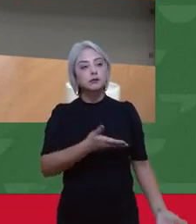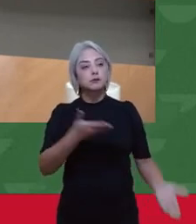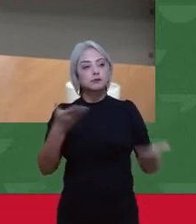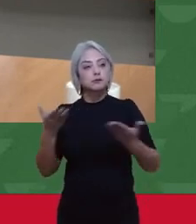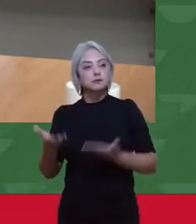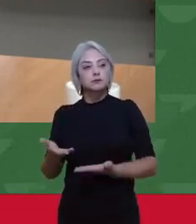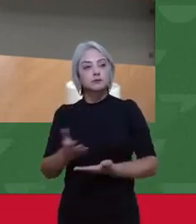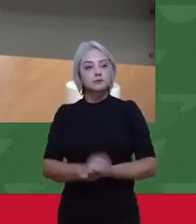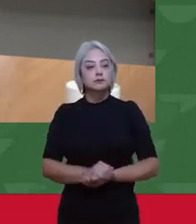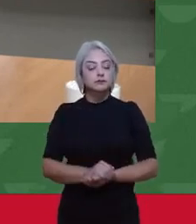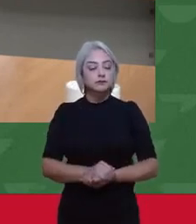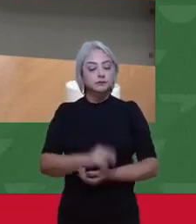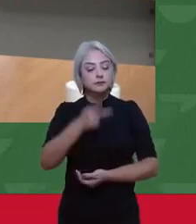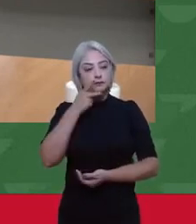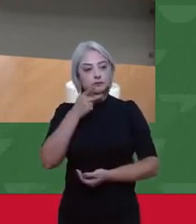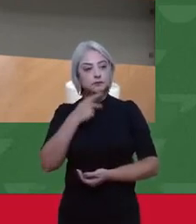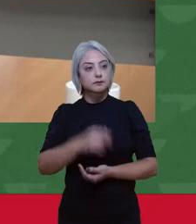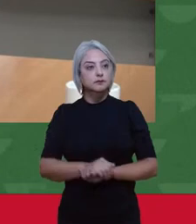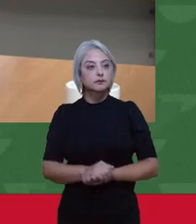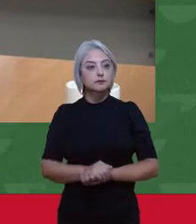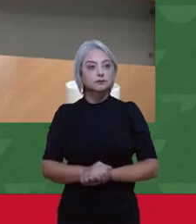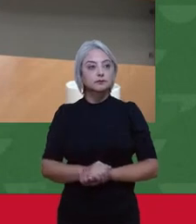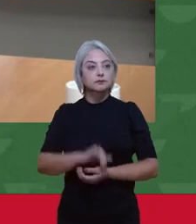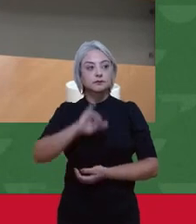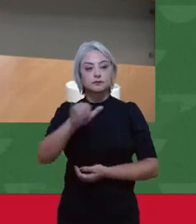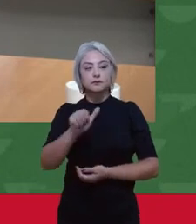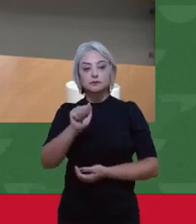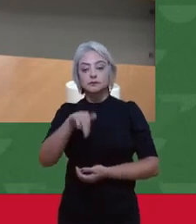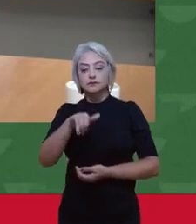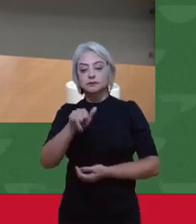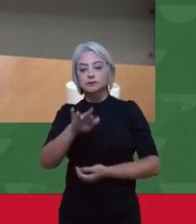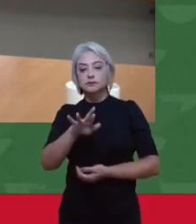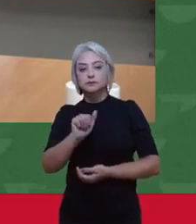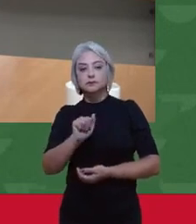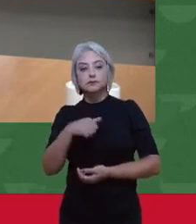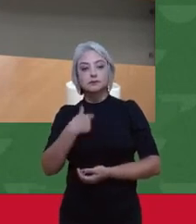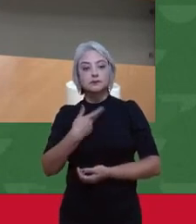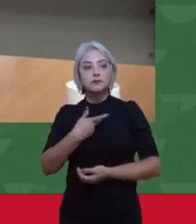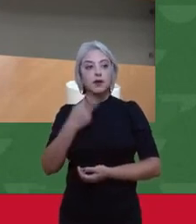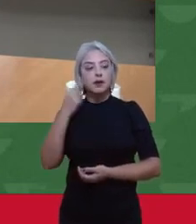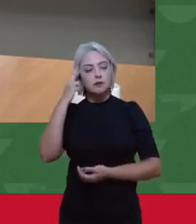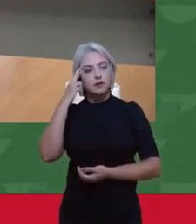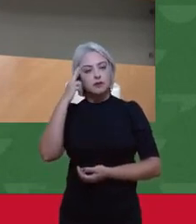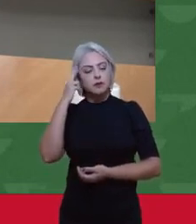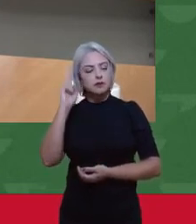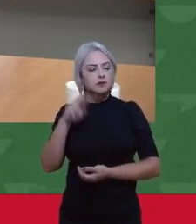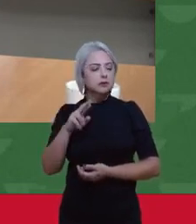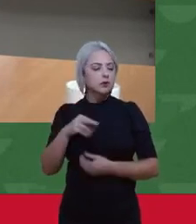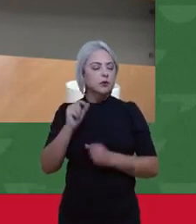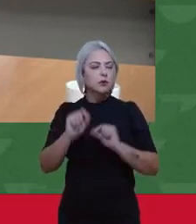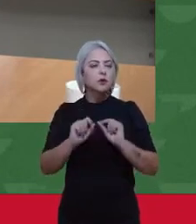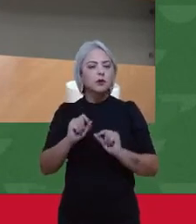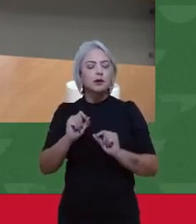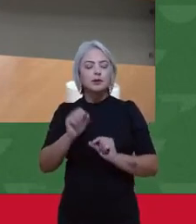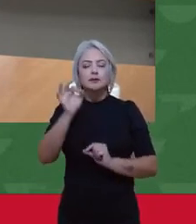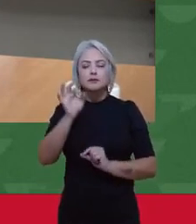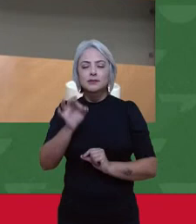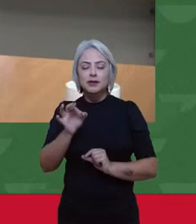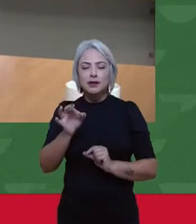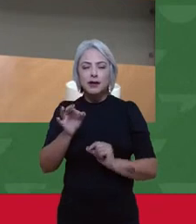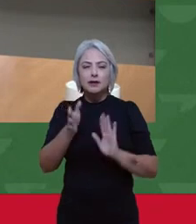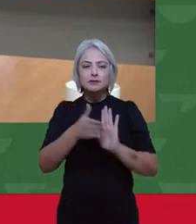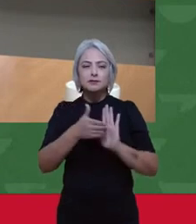passar a palavra para a Janaína, para nós refletirmos o que exatamente são